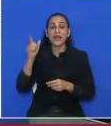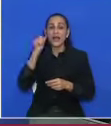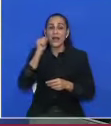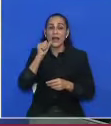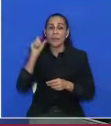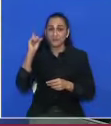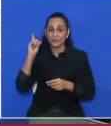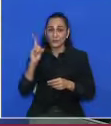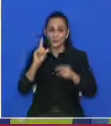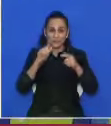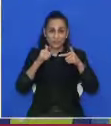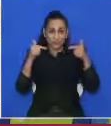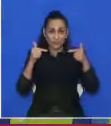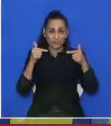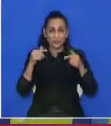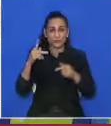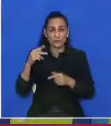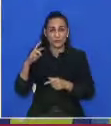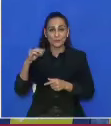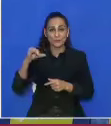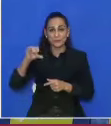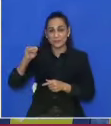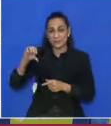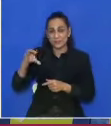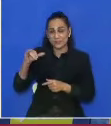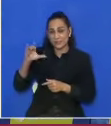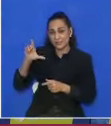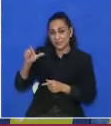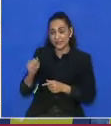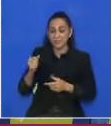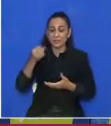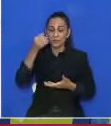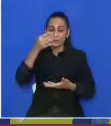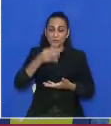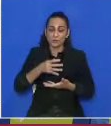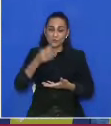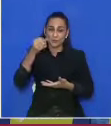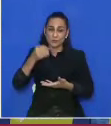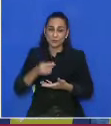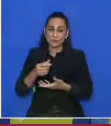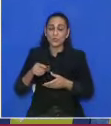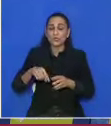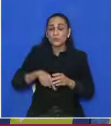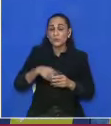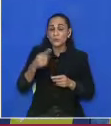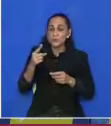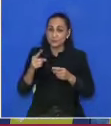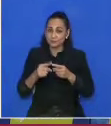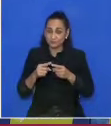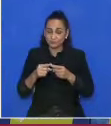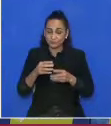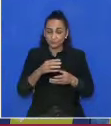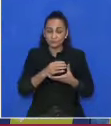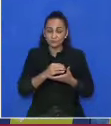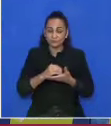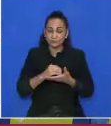este procedimento de reabastecimento do suporte em cima do Globo número 4. As bolas sorteadas no primeiro sorteio da dupla Sena serão